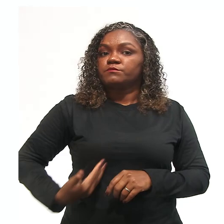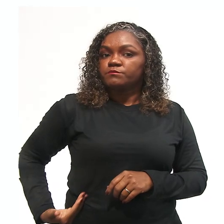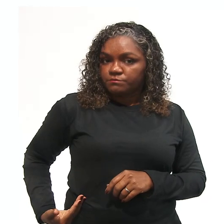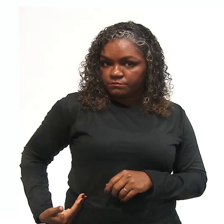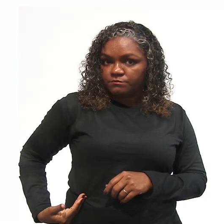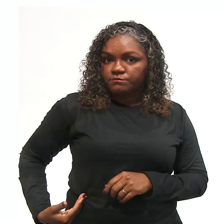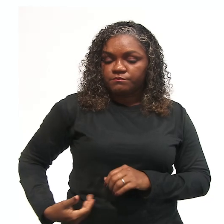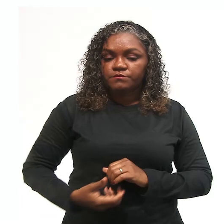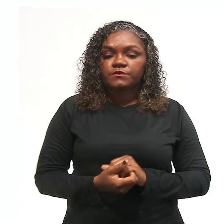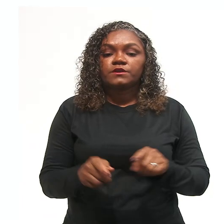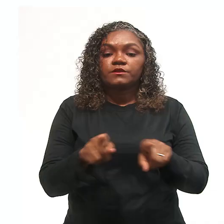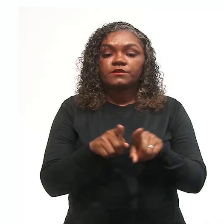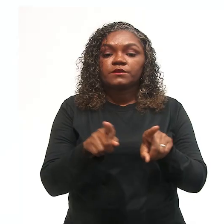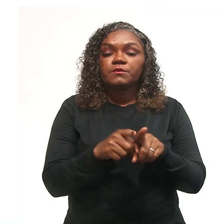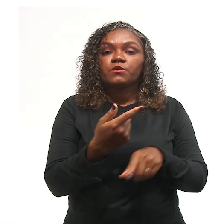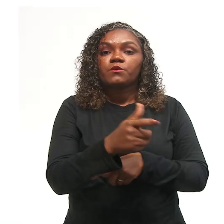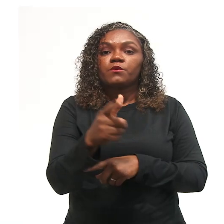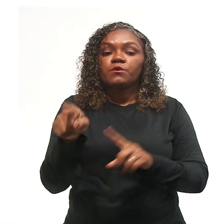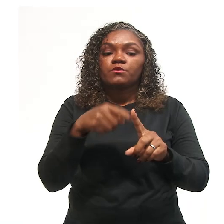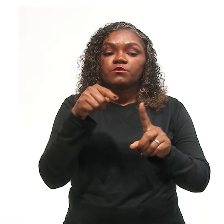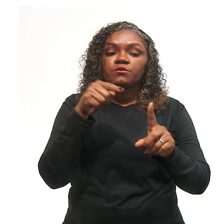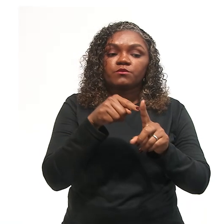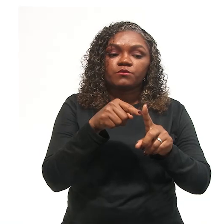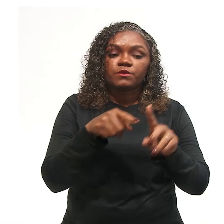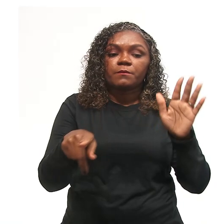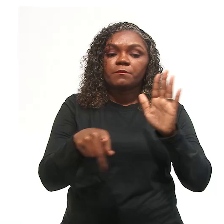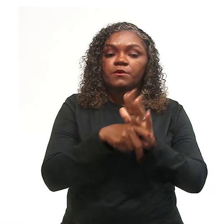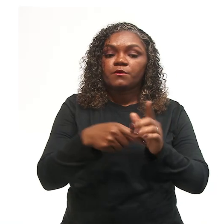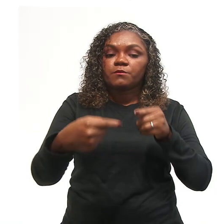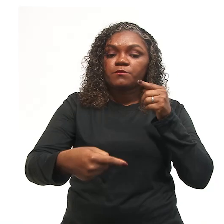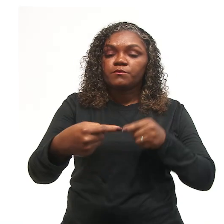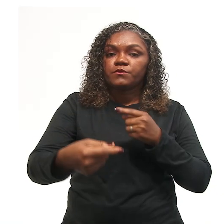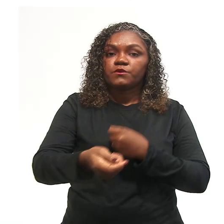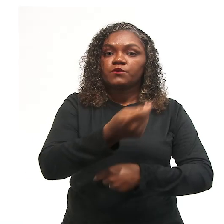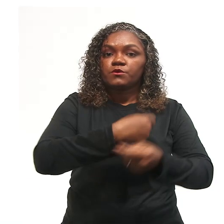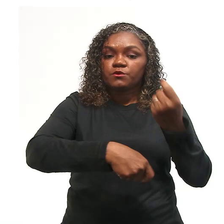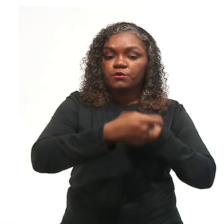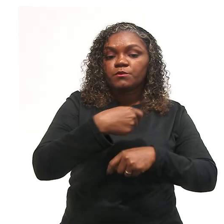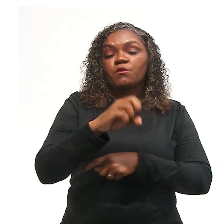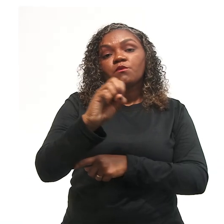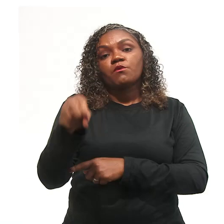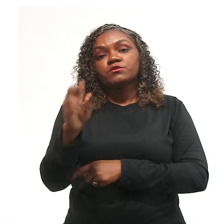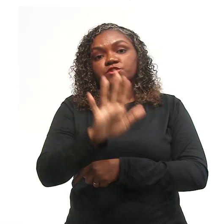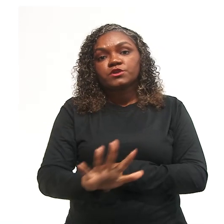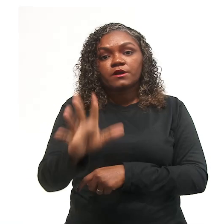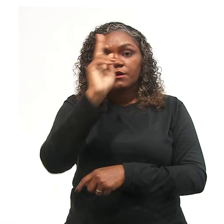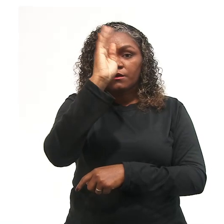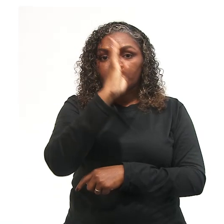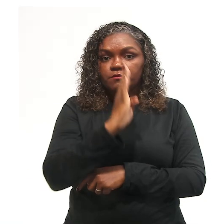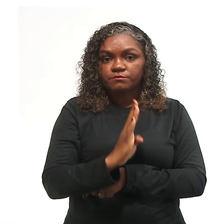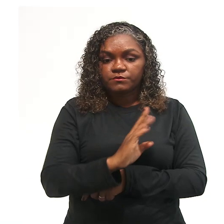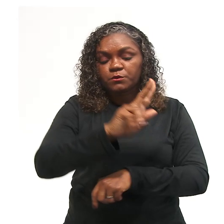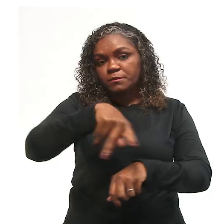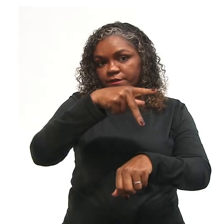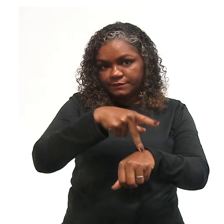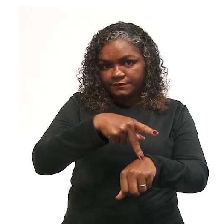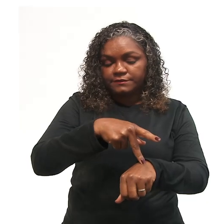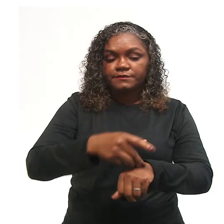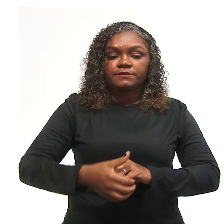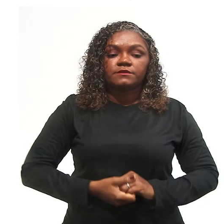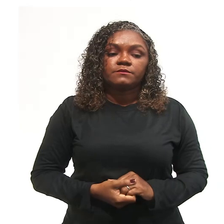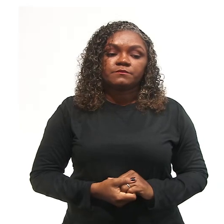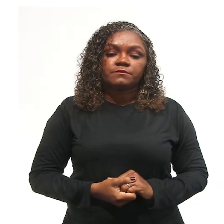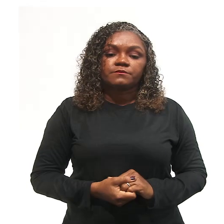serviços públicos e outros fins adotados pela política econômica ou então a política geral do país, assim como